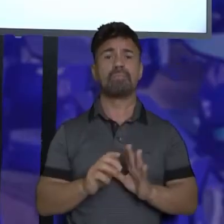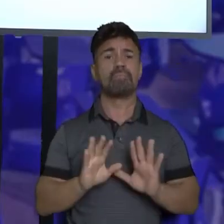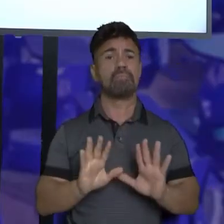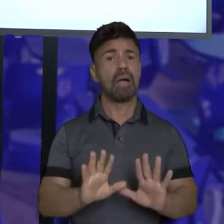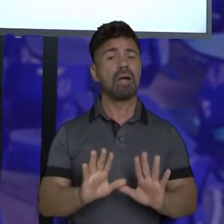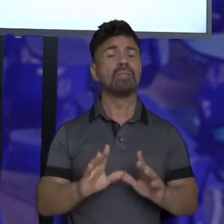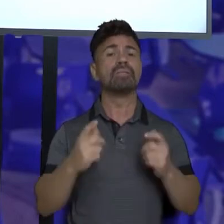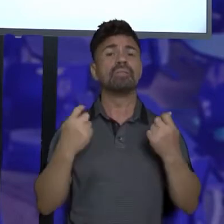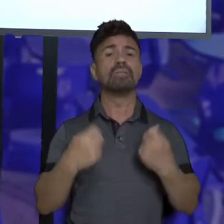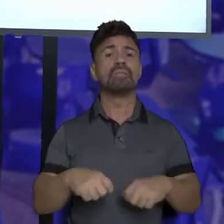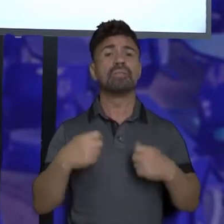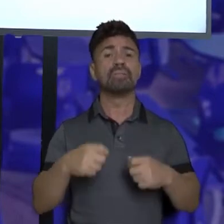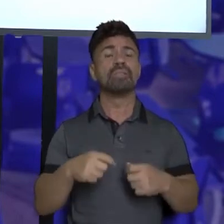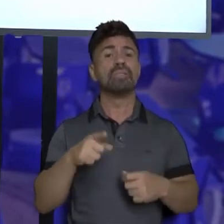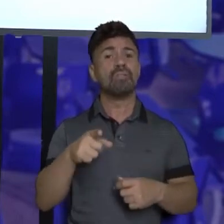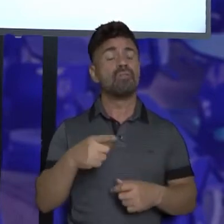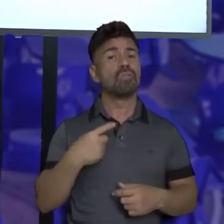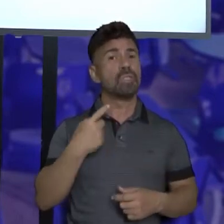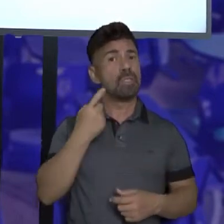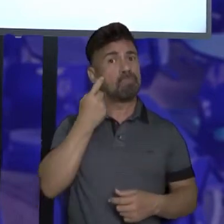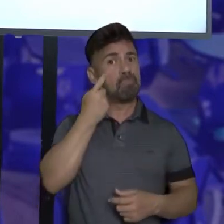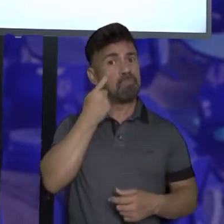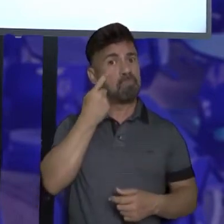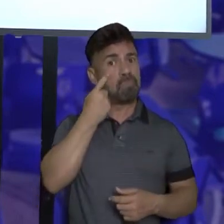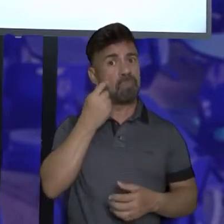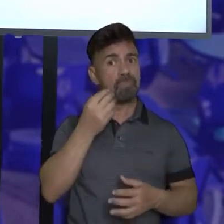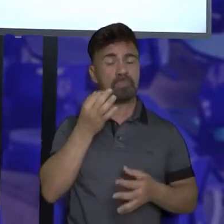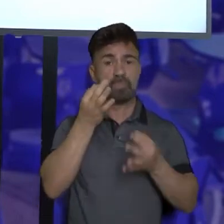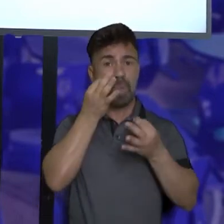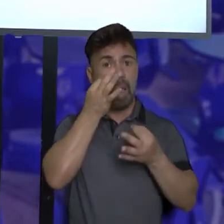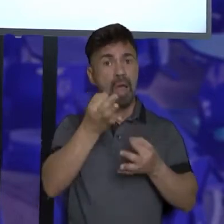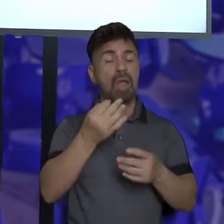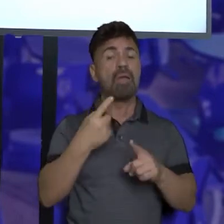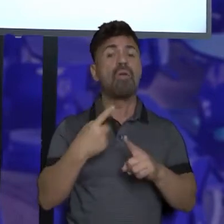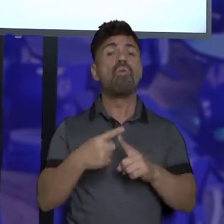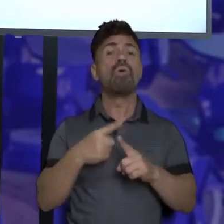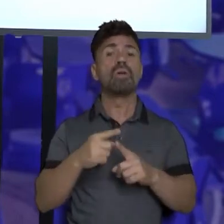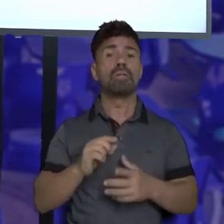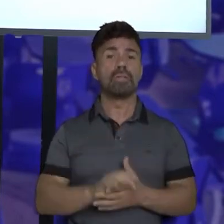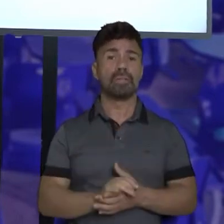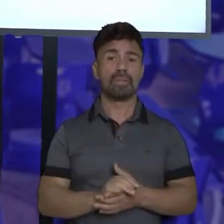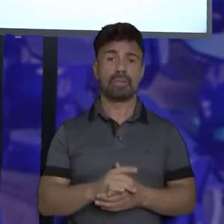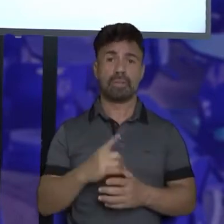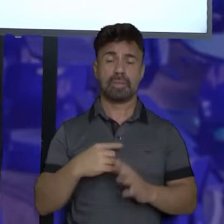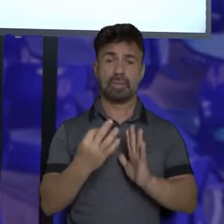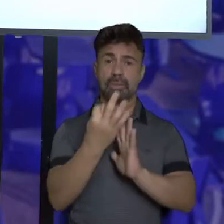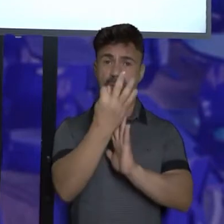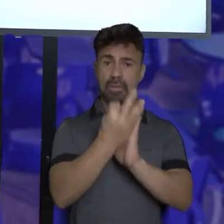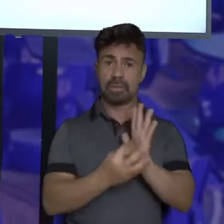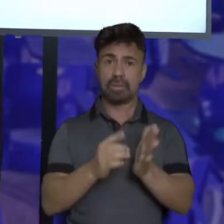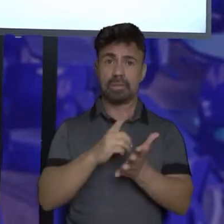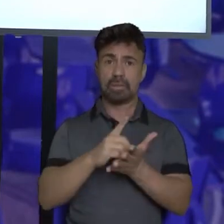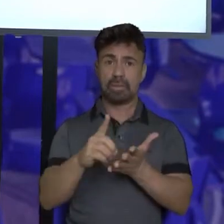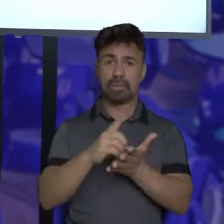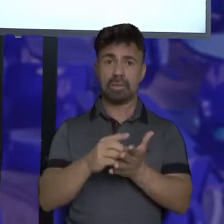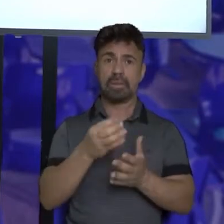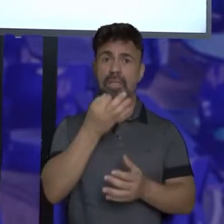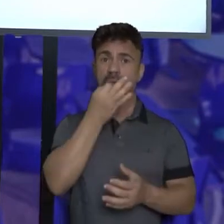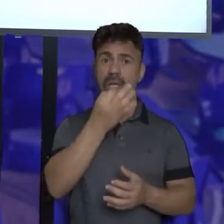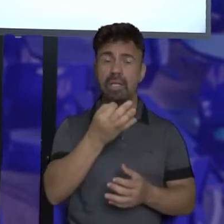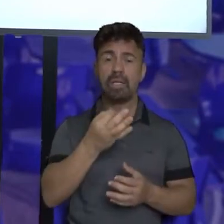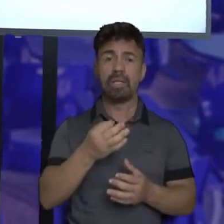Mas é necessário que você se ligue. Em que sentido? Porque o texto dissertativo argumentativo